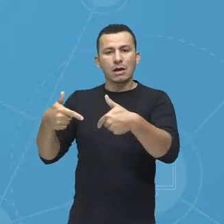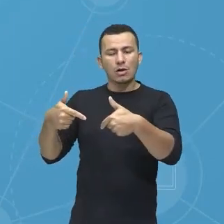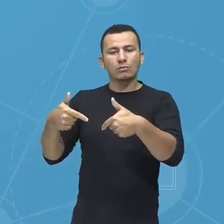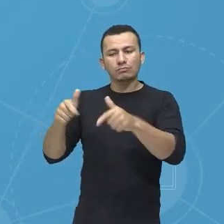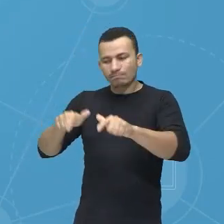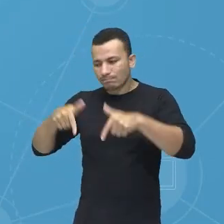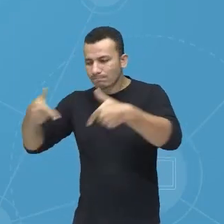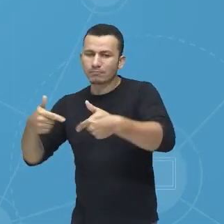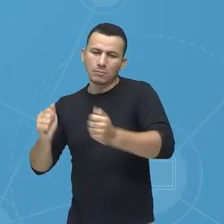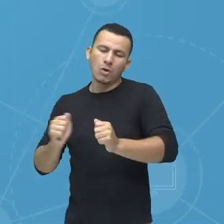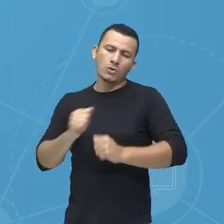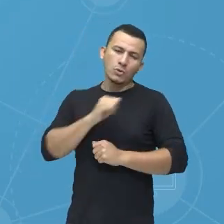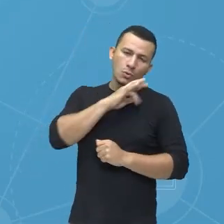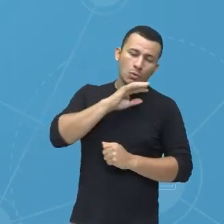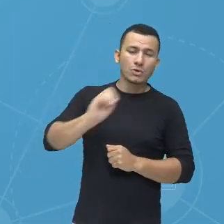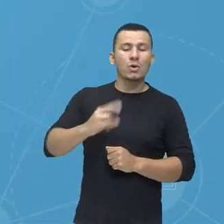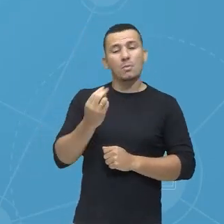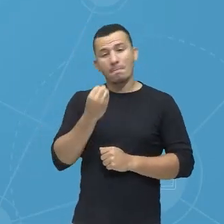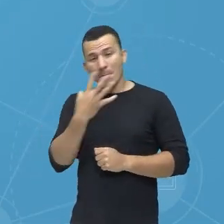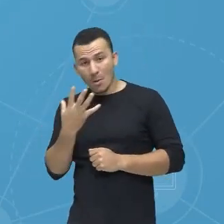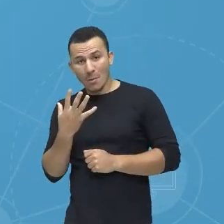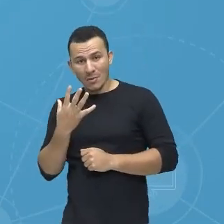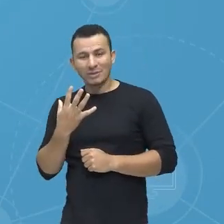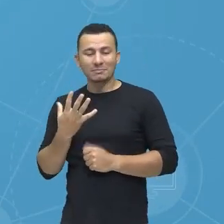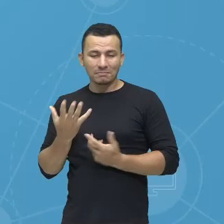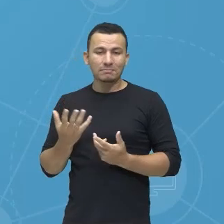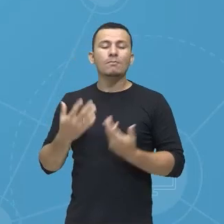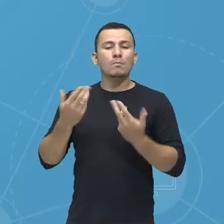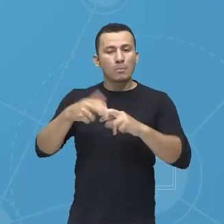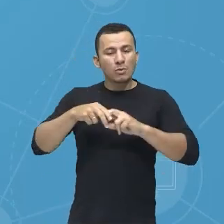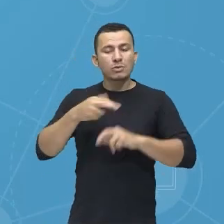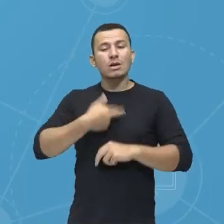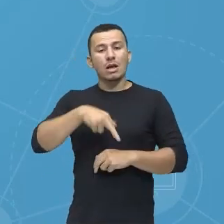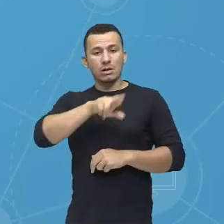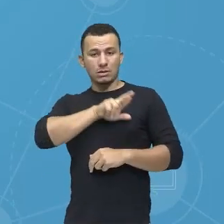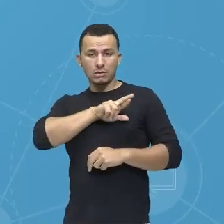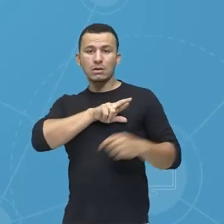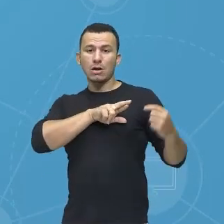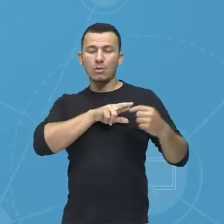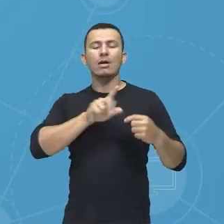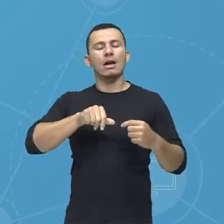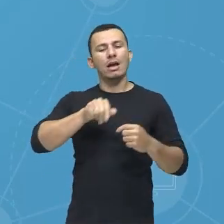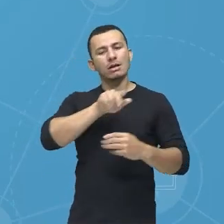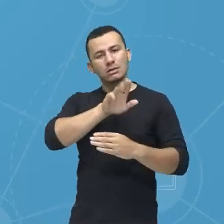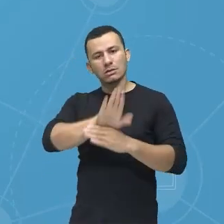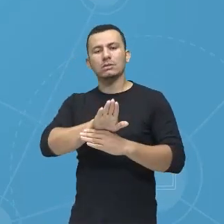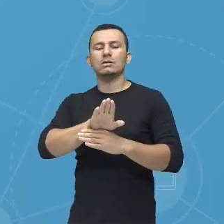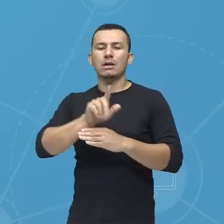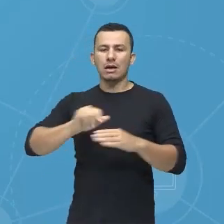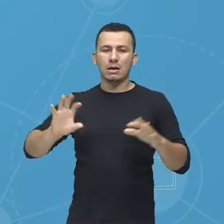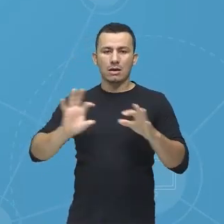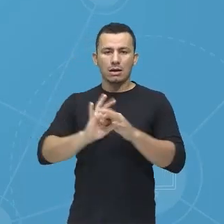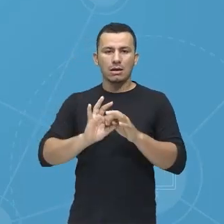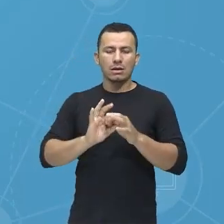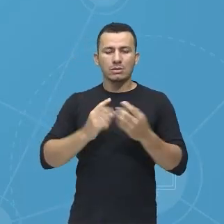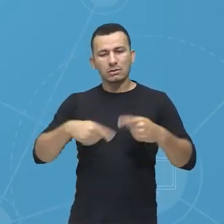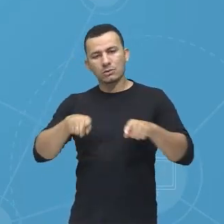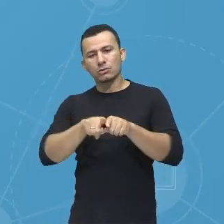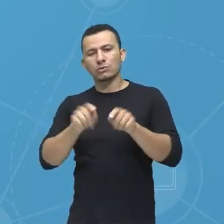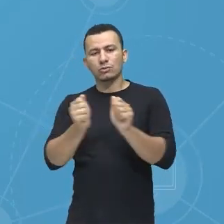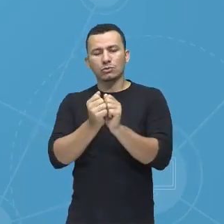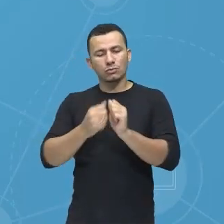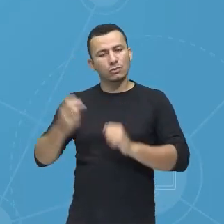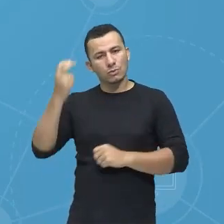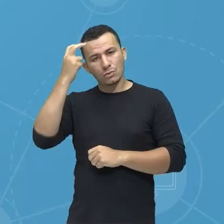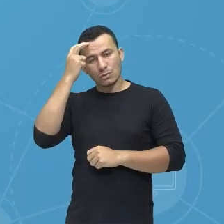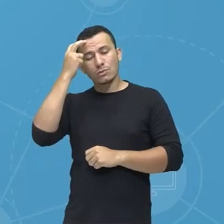situações positivas ou negativas. Então, a religião, ela pode sim ser cultura. A religião